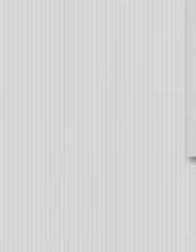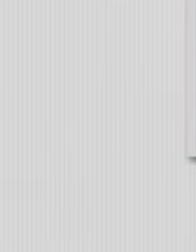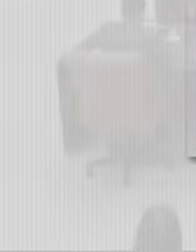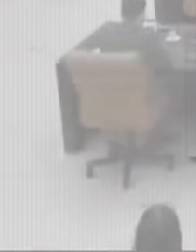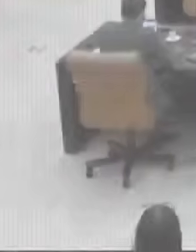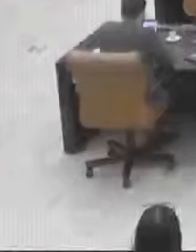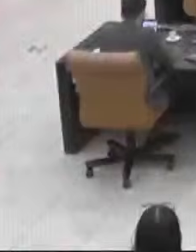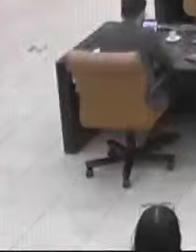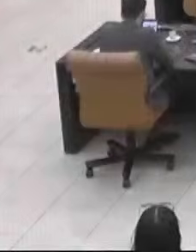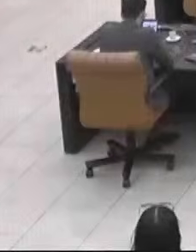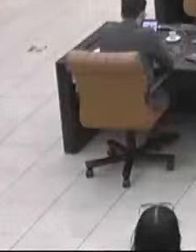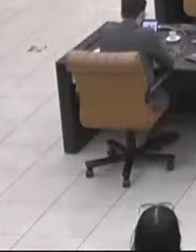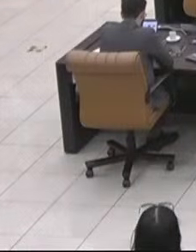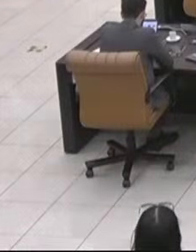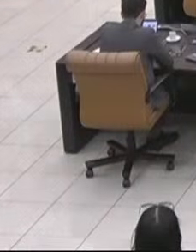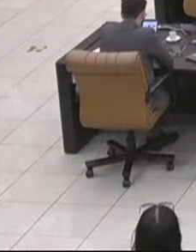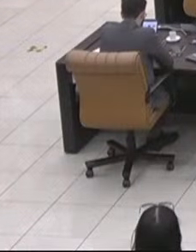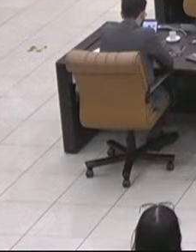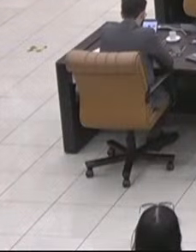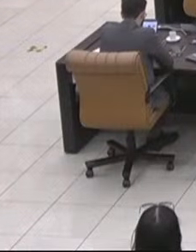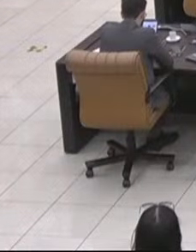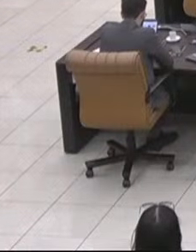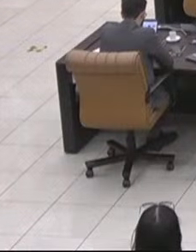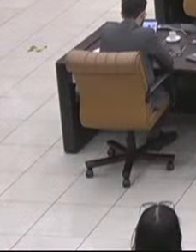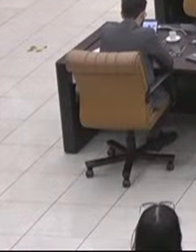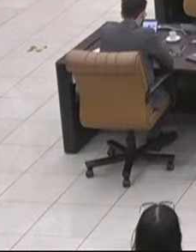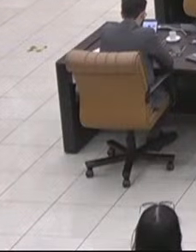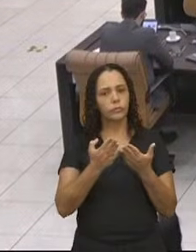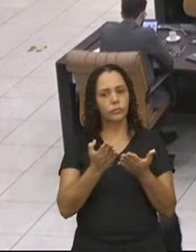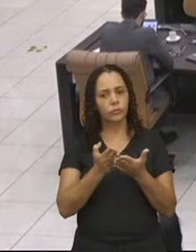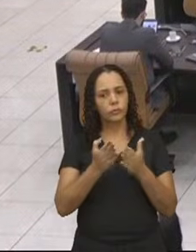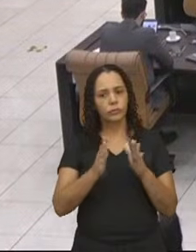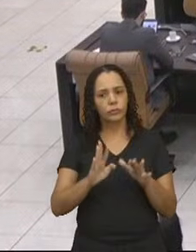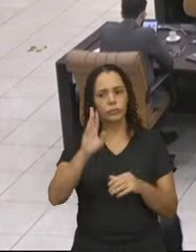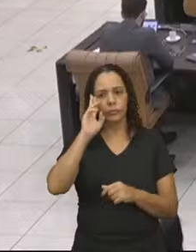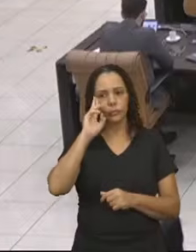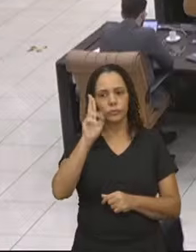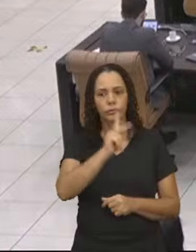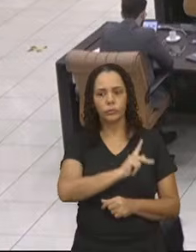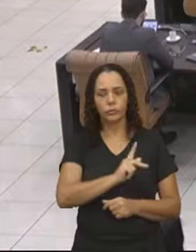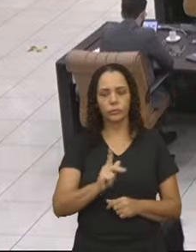Próximo requerimento. Não temos mais requerimentos, senhor presidente.